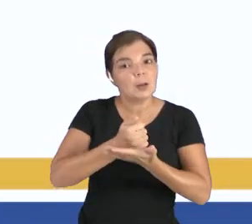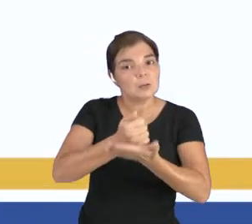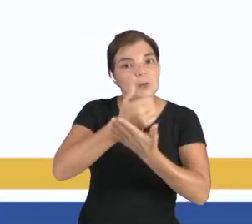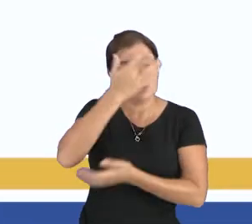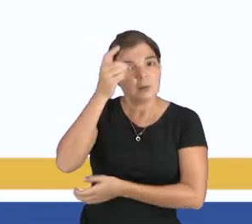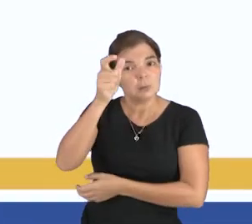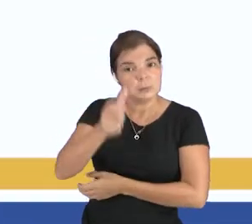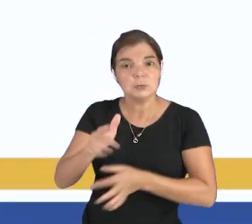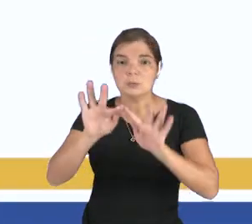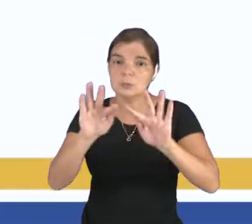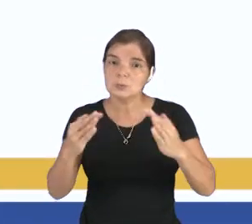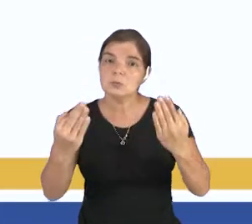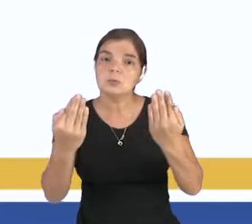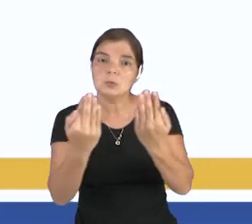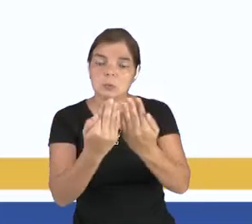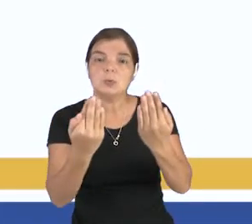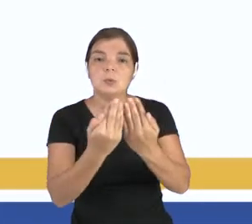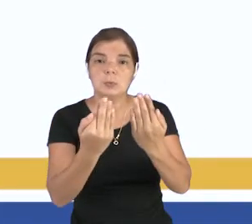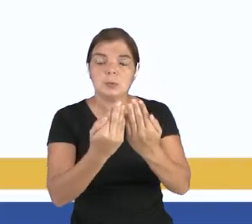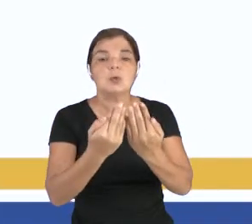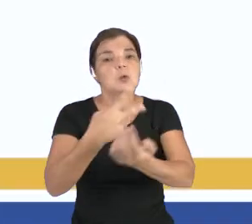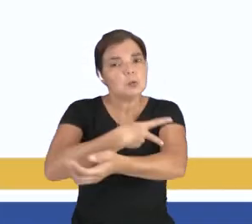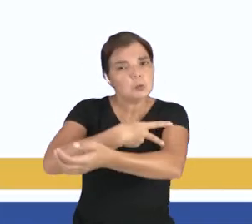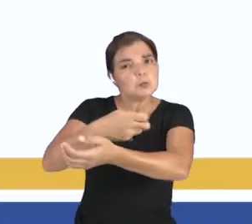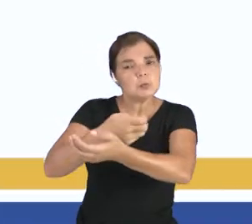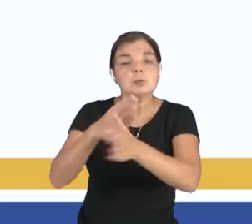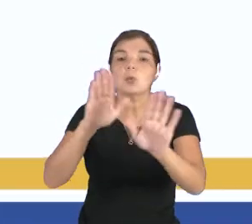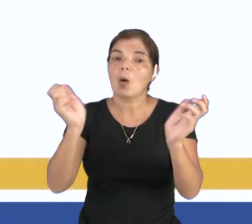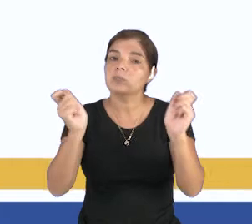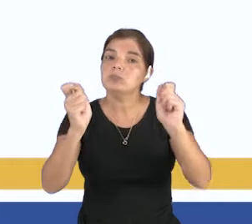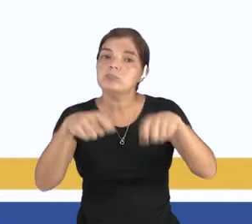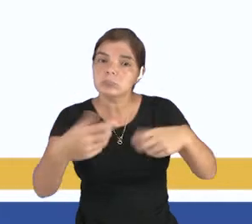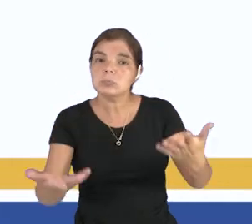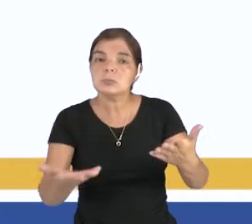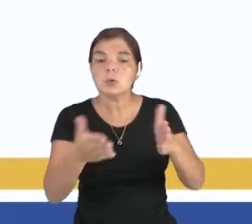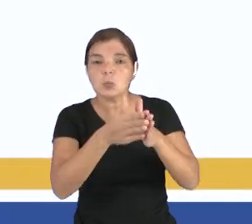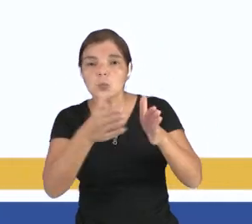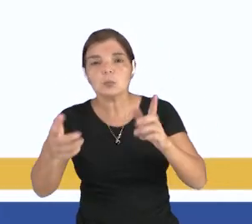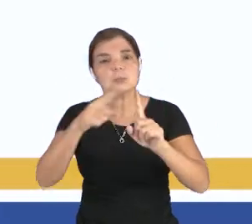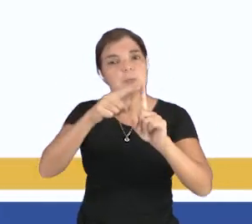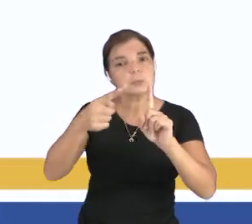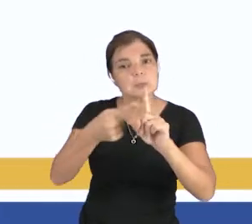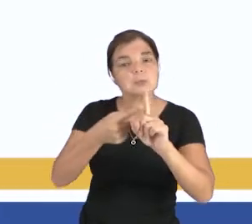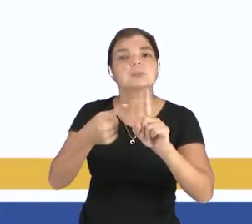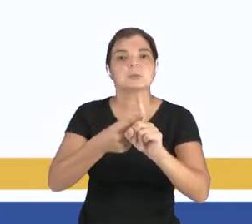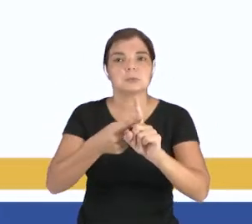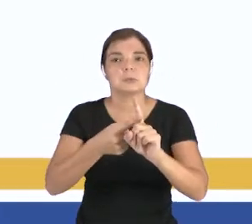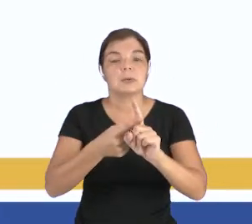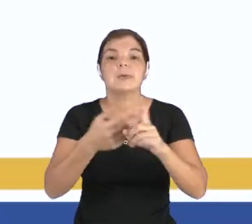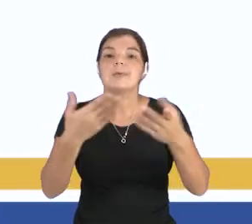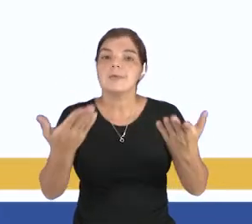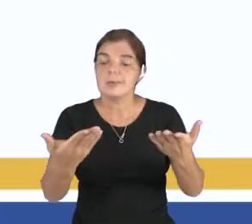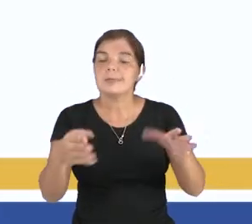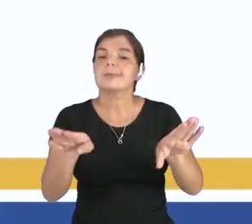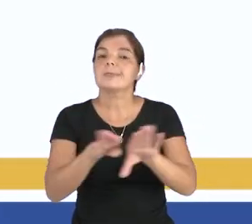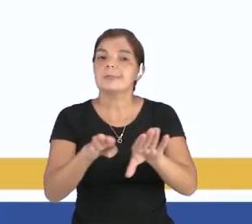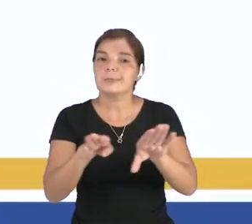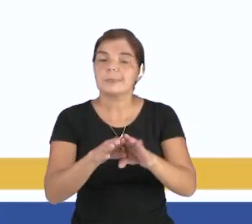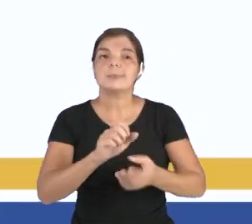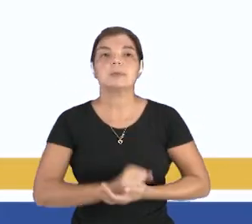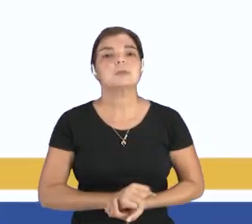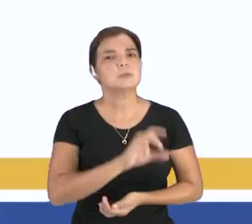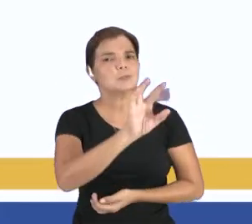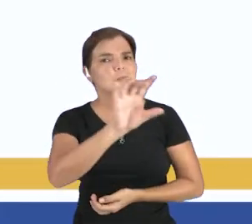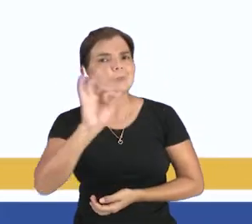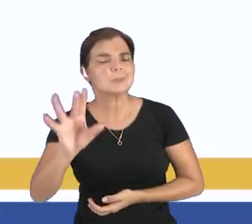paciente e seus familiares, né, a conhecer quais são os exames fetais disponíveis durante a gestação, né? E as vantagens e limites